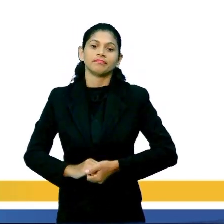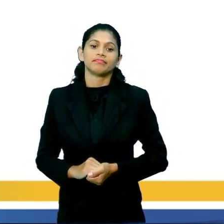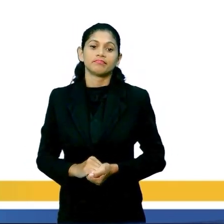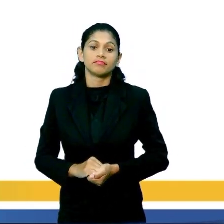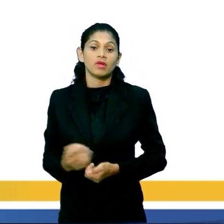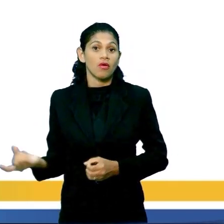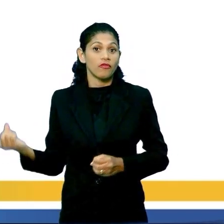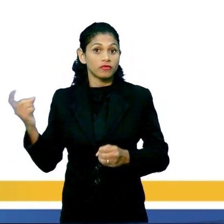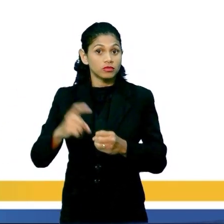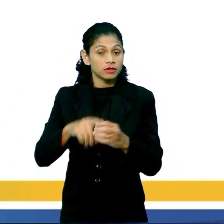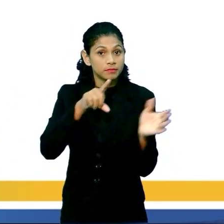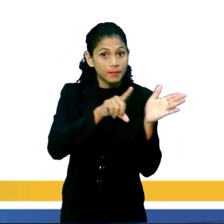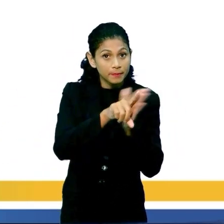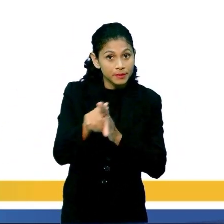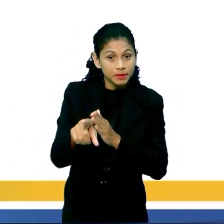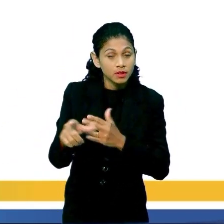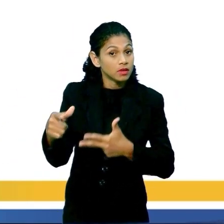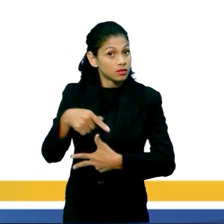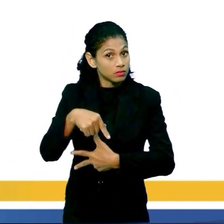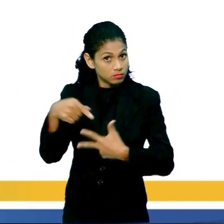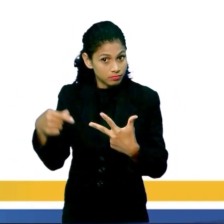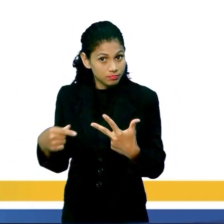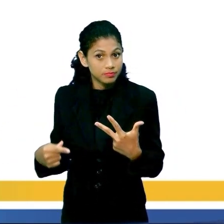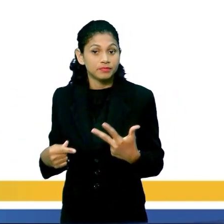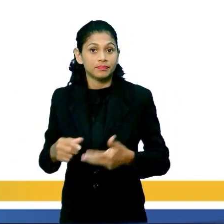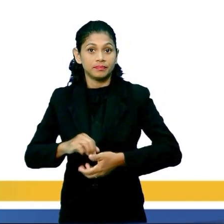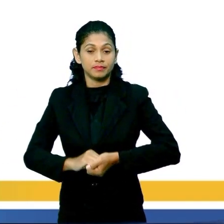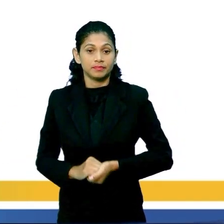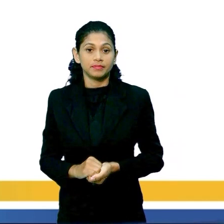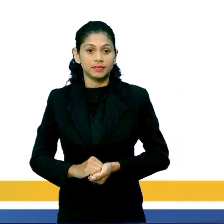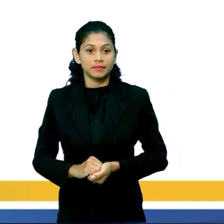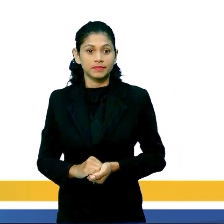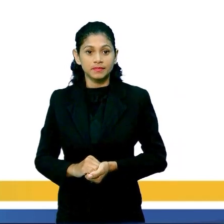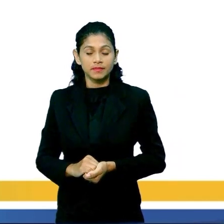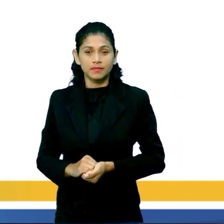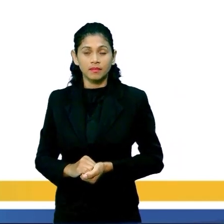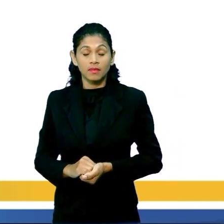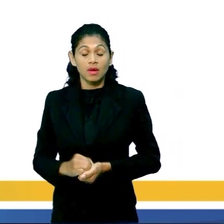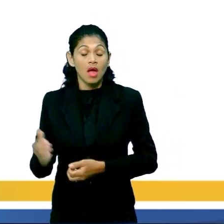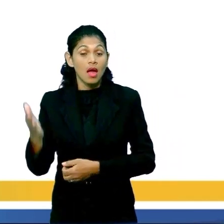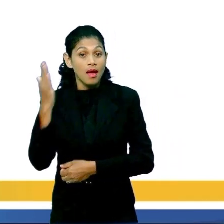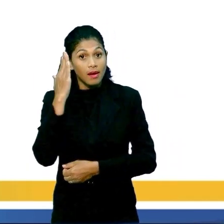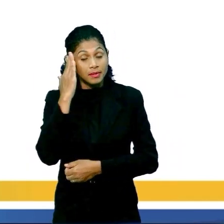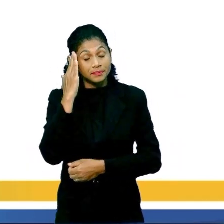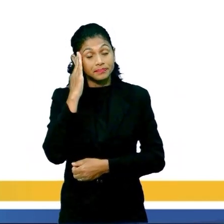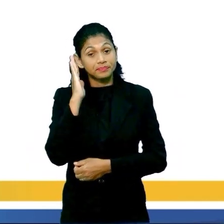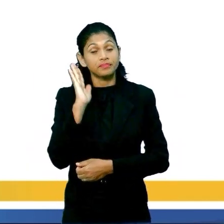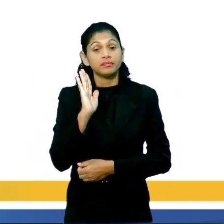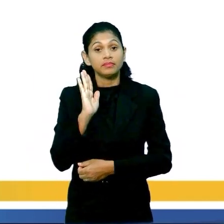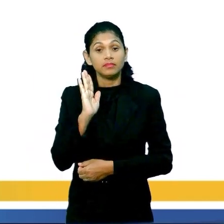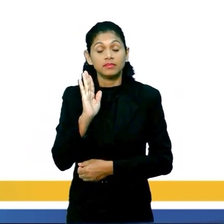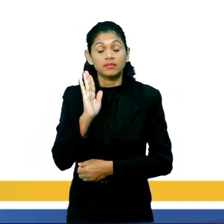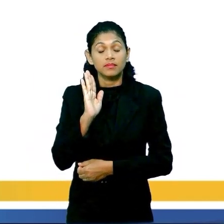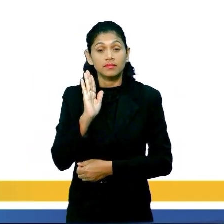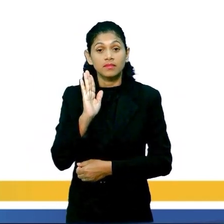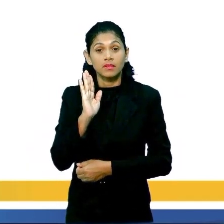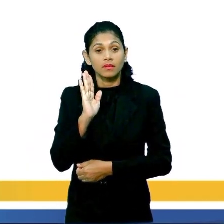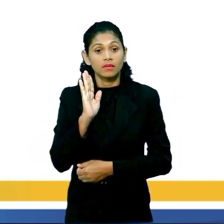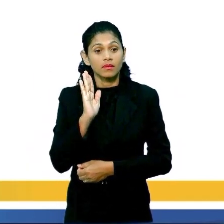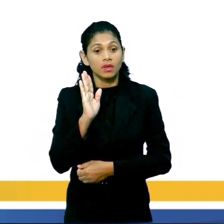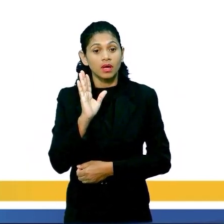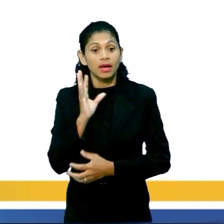Enem então ele quer saber a causa motivo razão circunstância por né ou